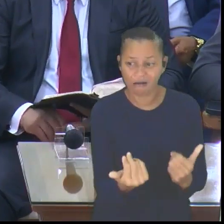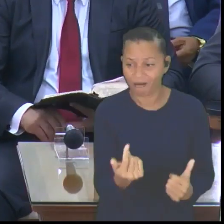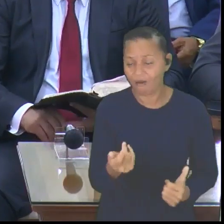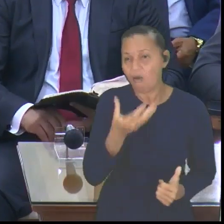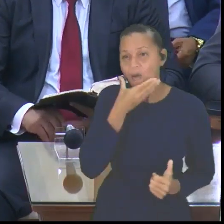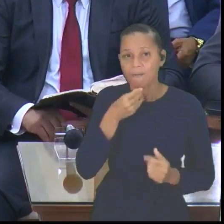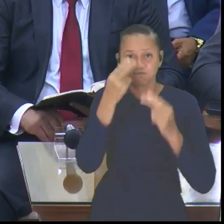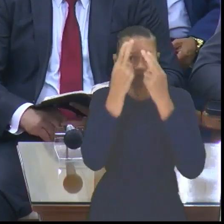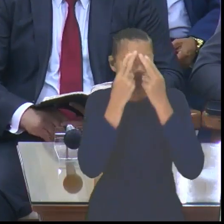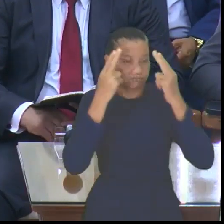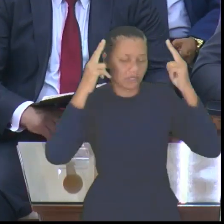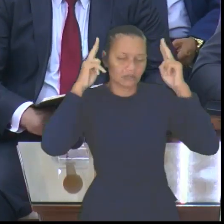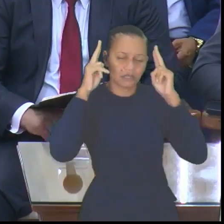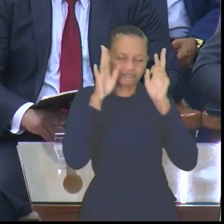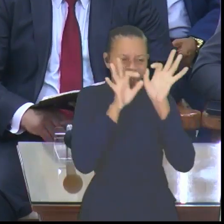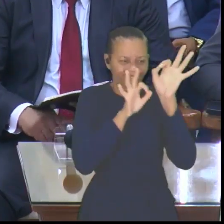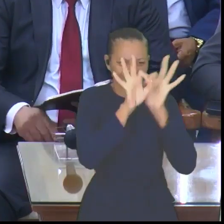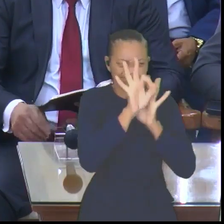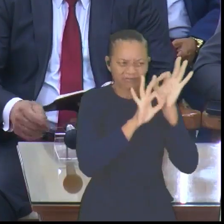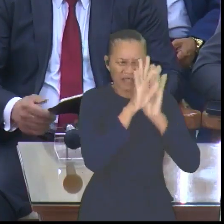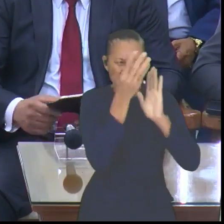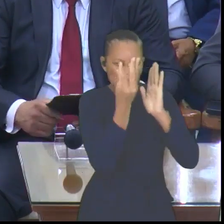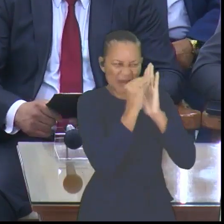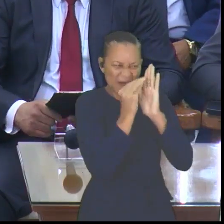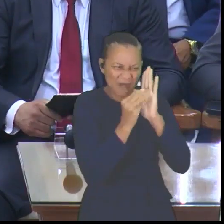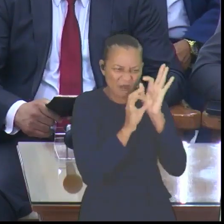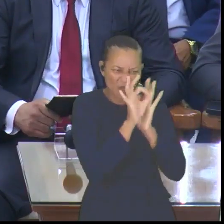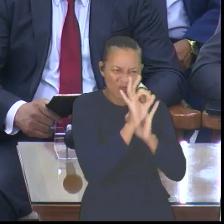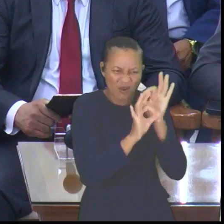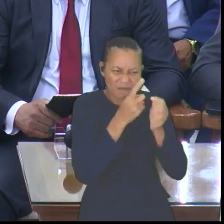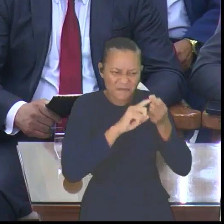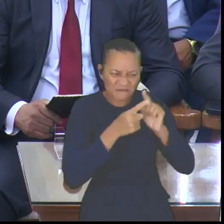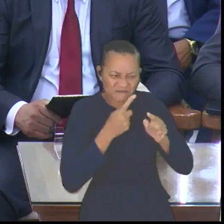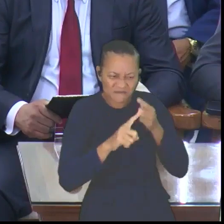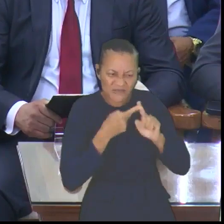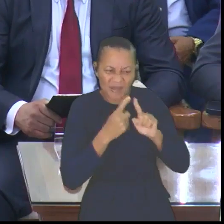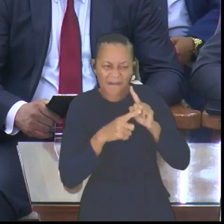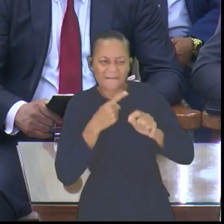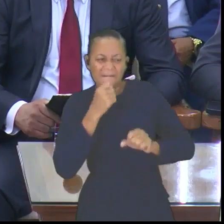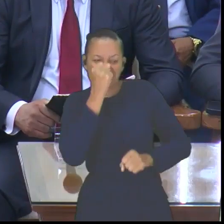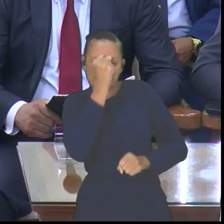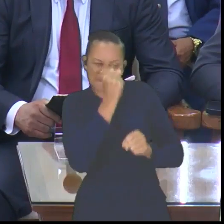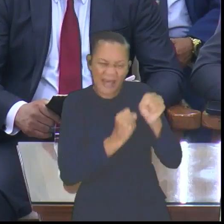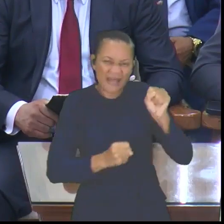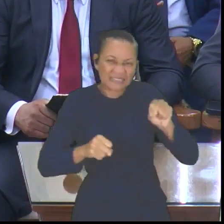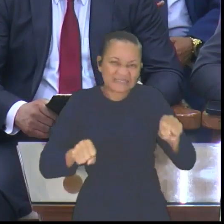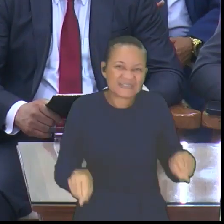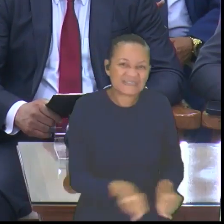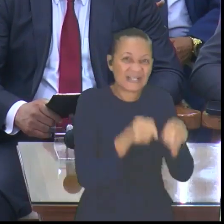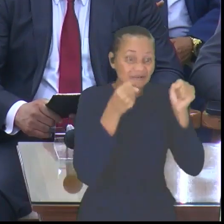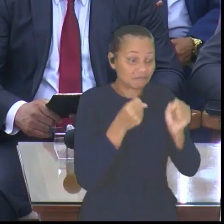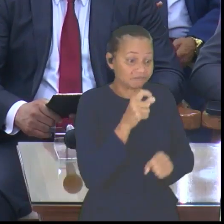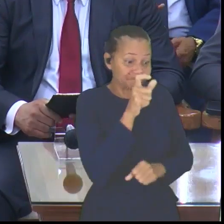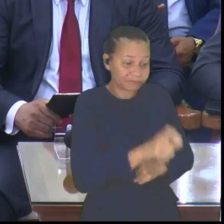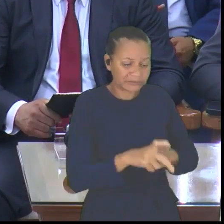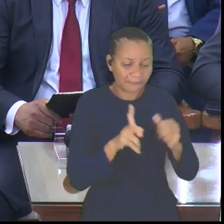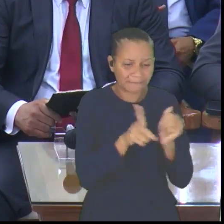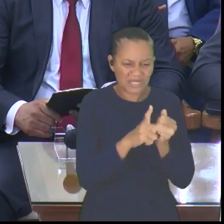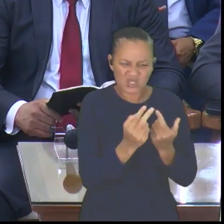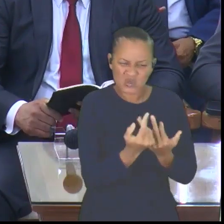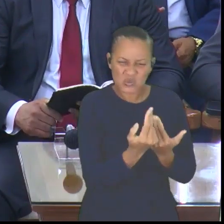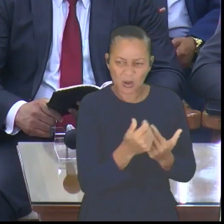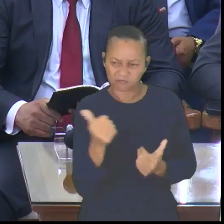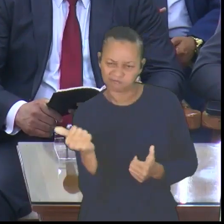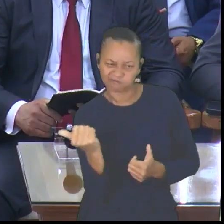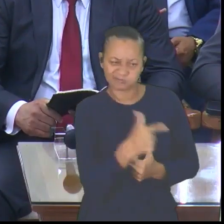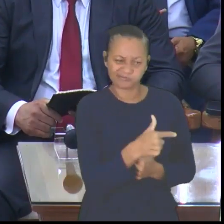Herodes planejou matar Pedro, fazer a mesma coisa como fizera com Tiago, estava